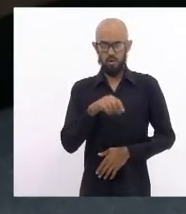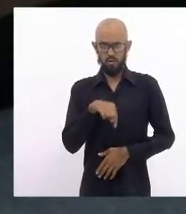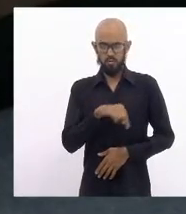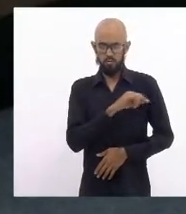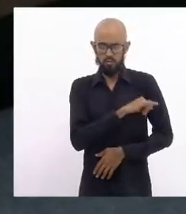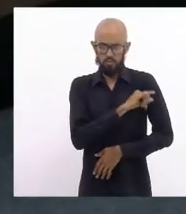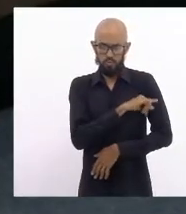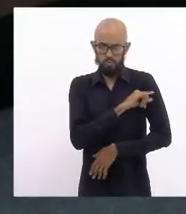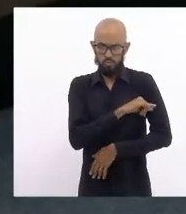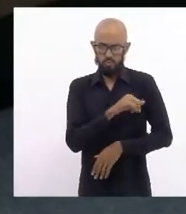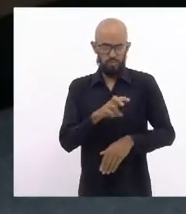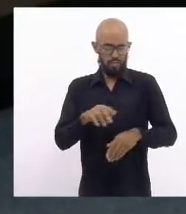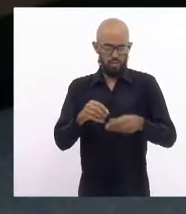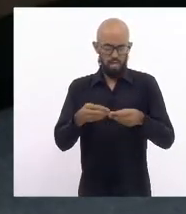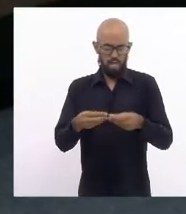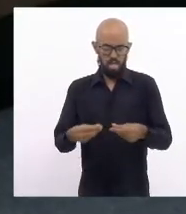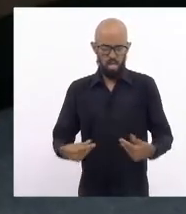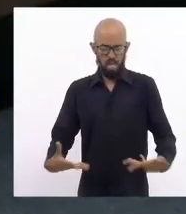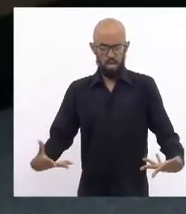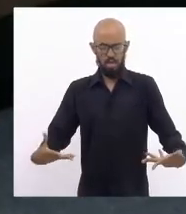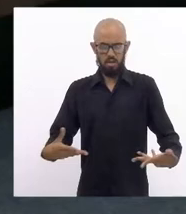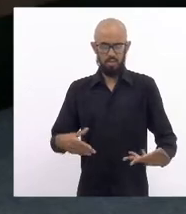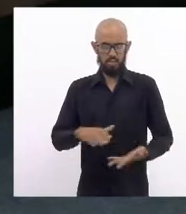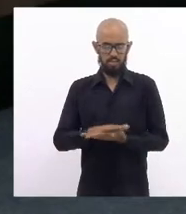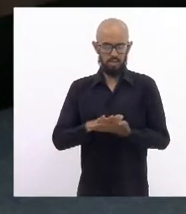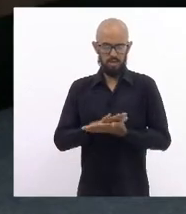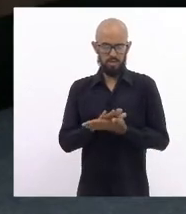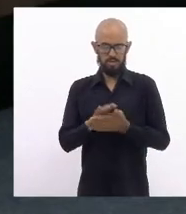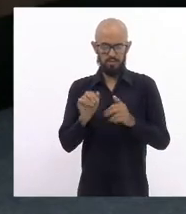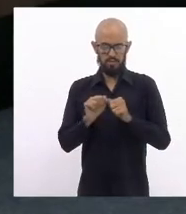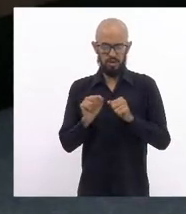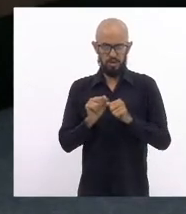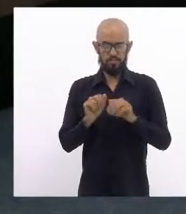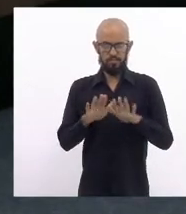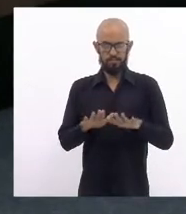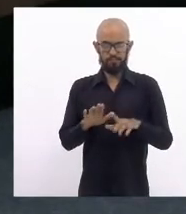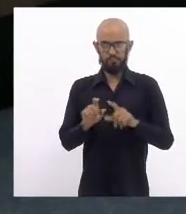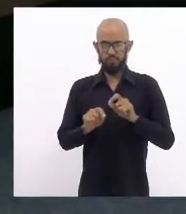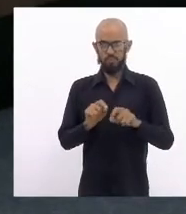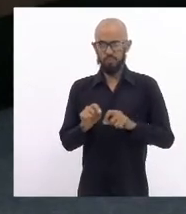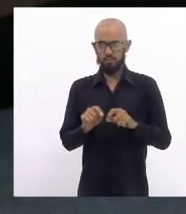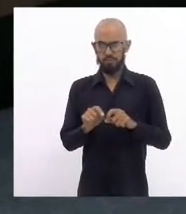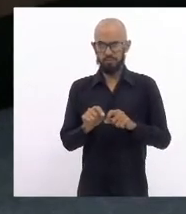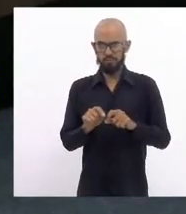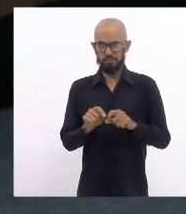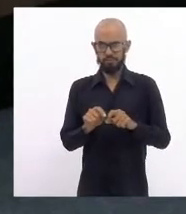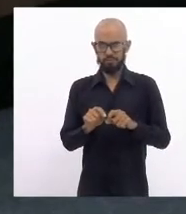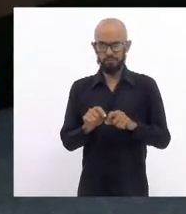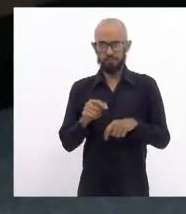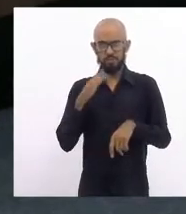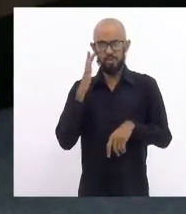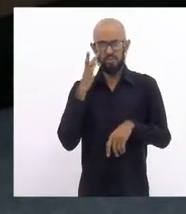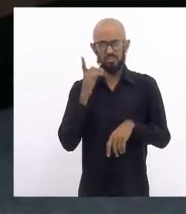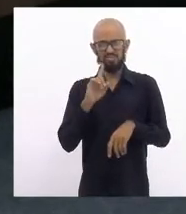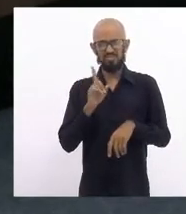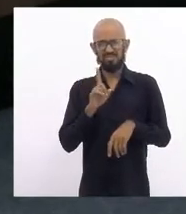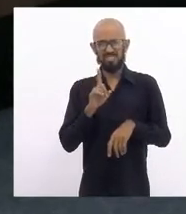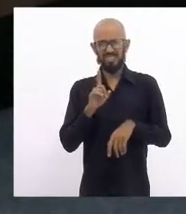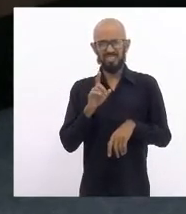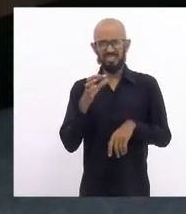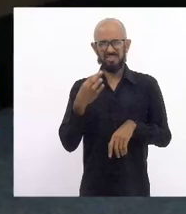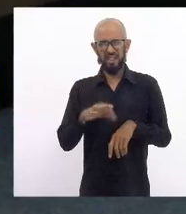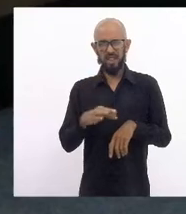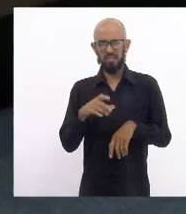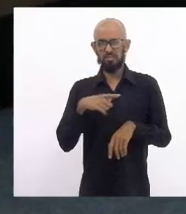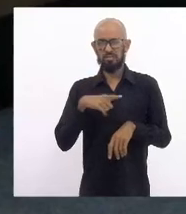apodrecendo e nada será feito. Entretanto, eu não sei exatamente, acho que é uma empresa de